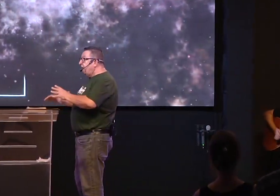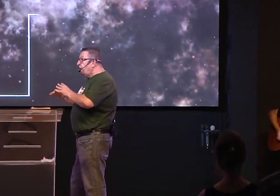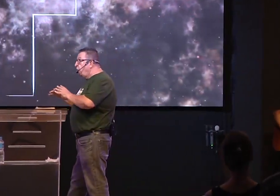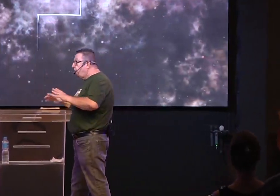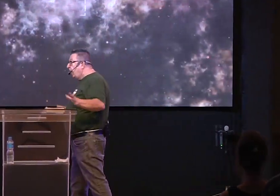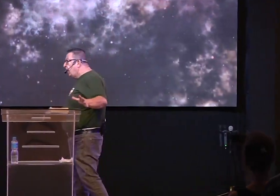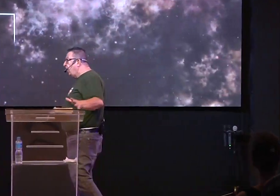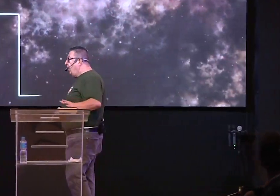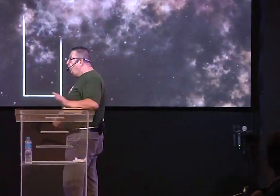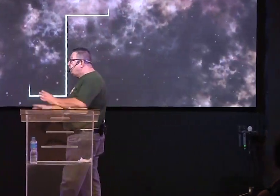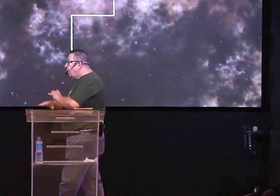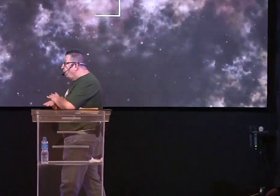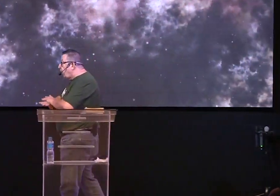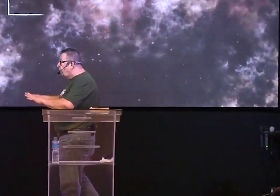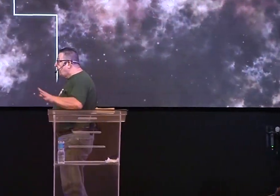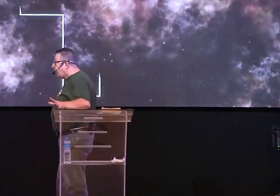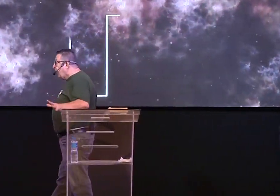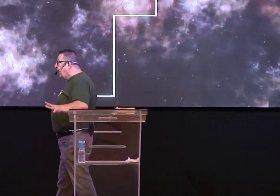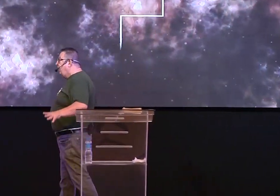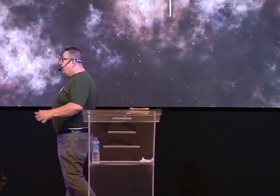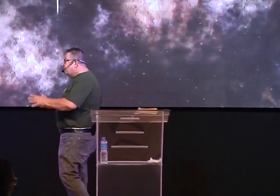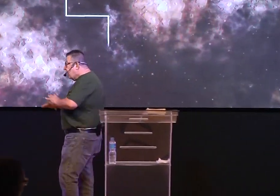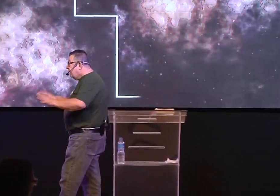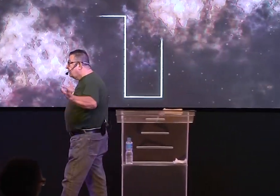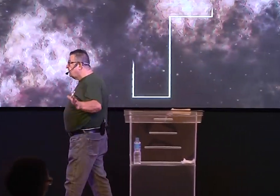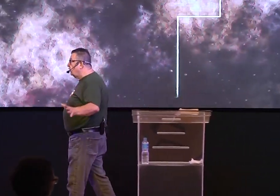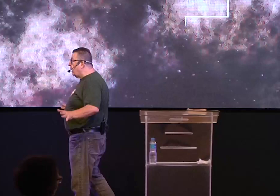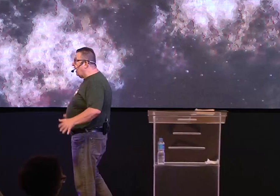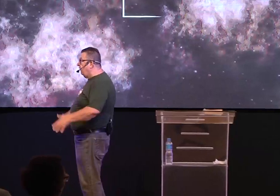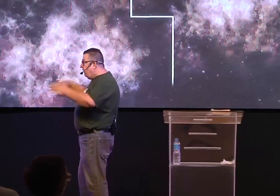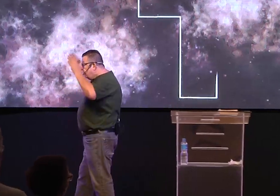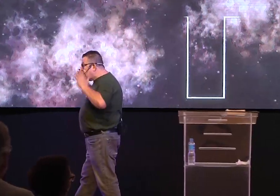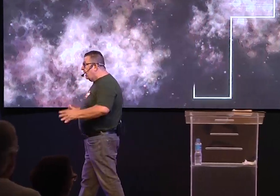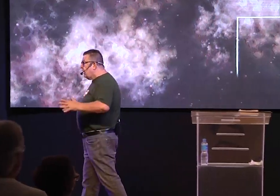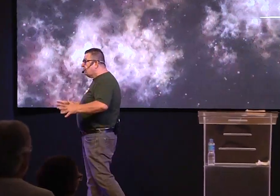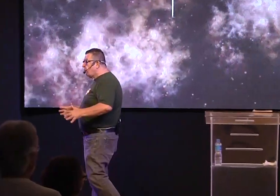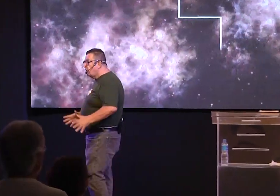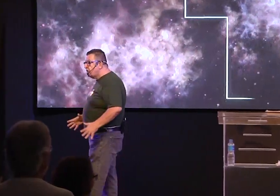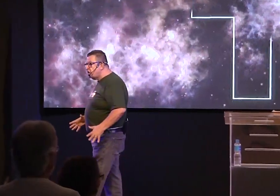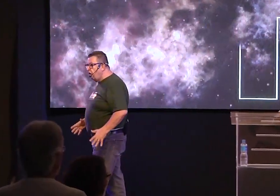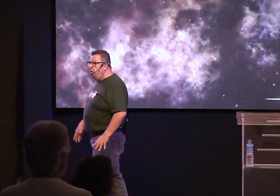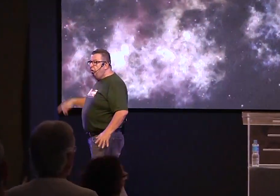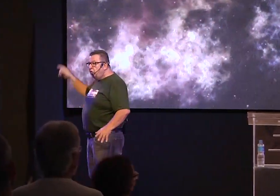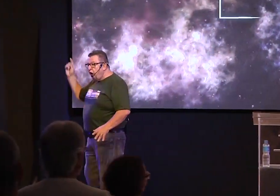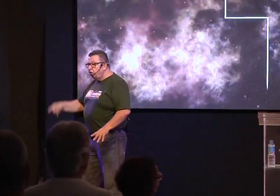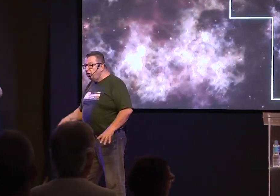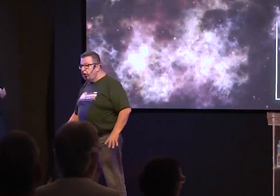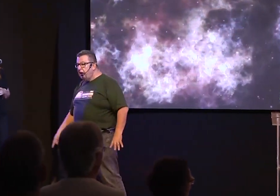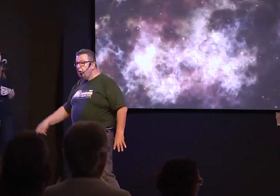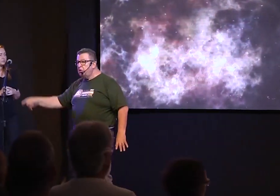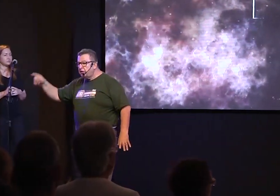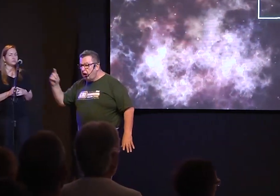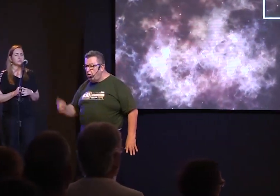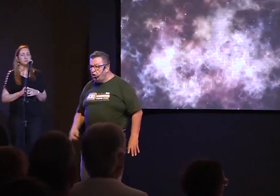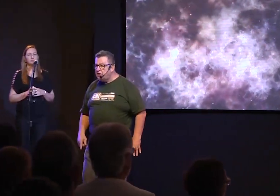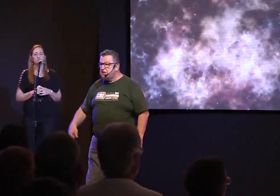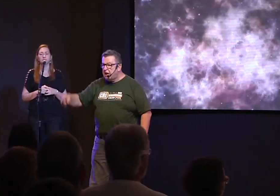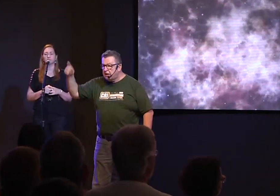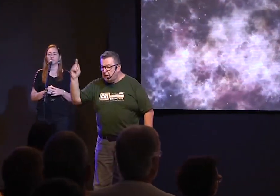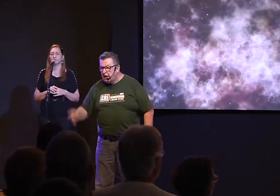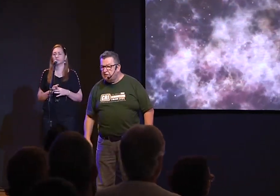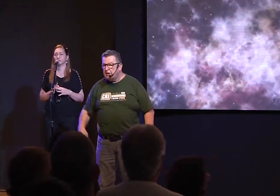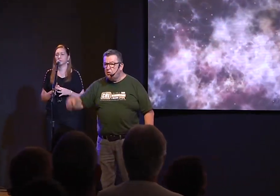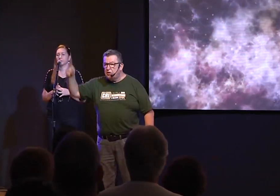A terra não para. Você não pode parar. Sai desse lugar. Sai dessa posição. Nós não entendemos até hoje